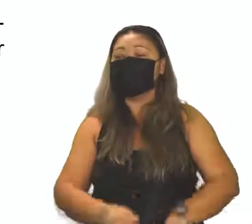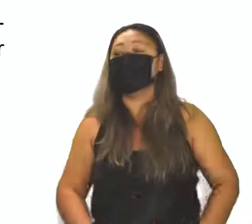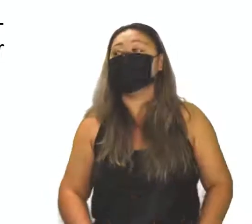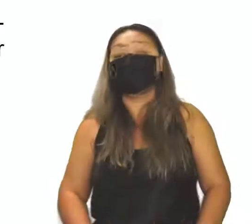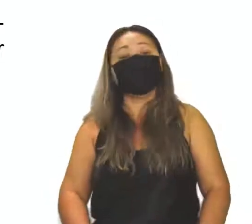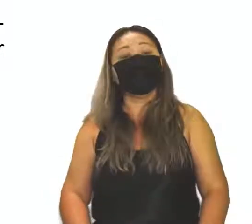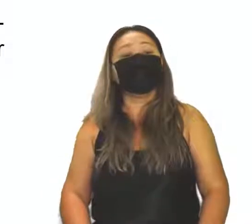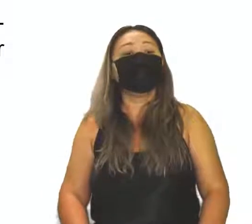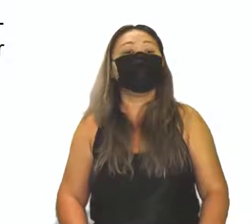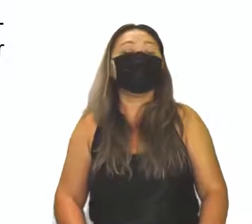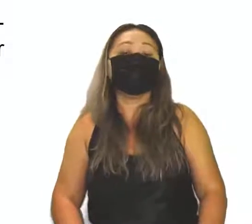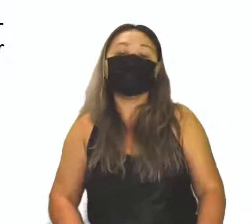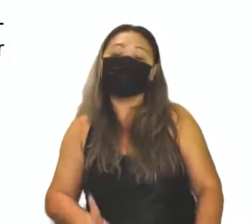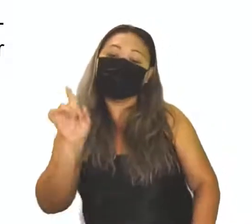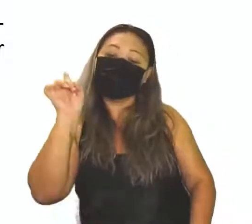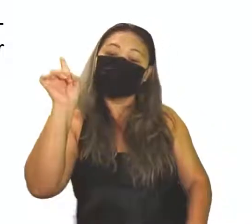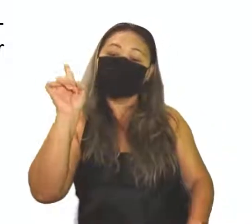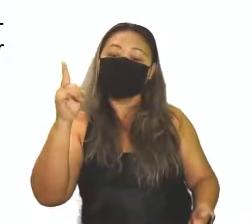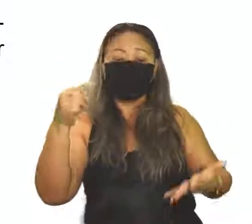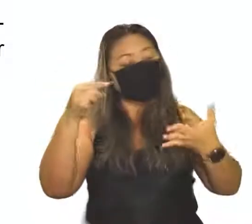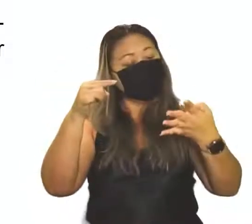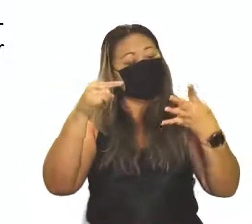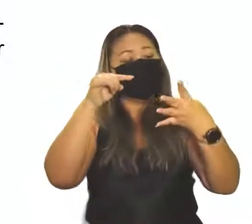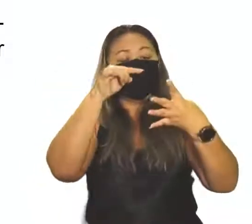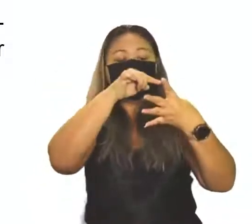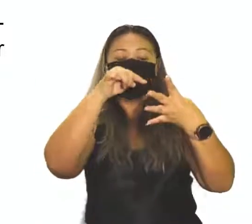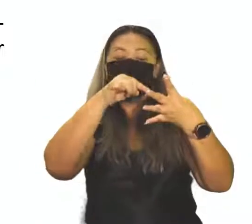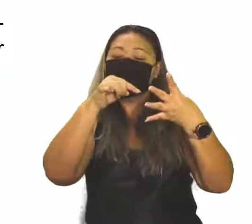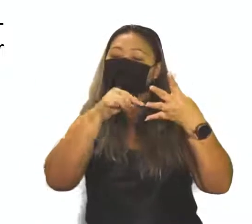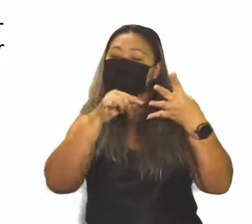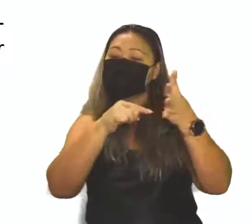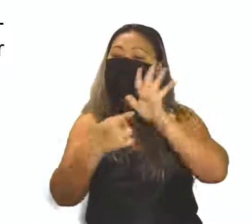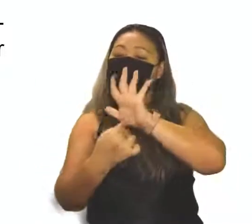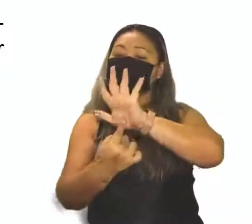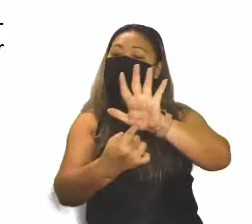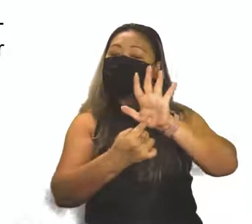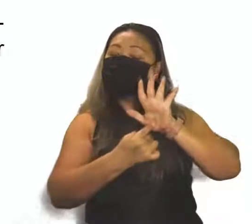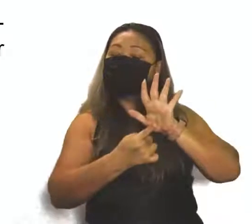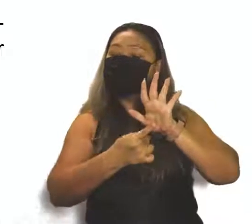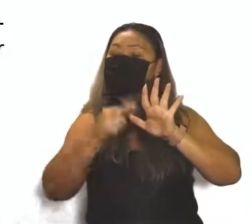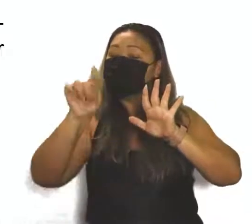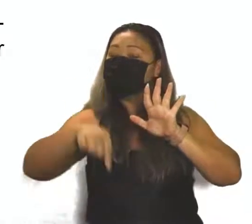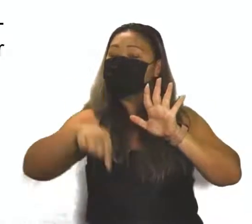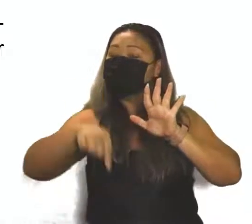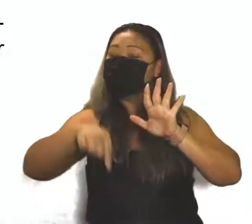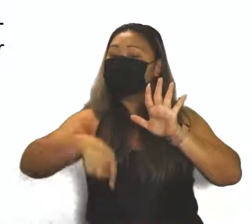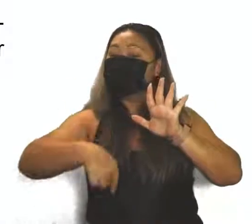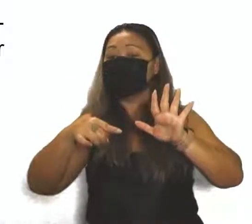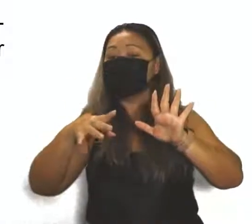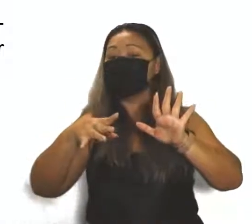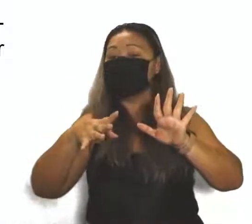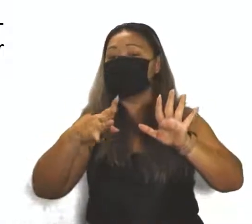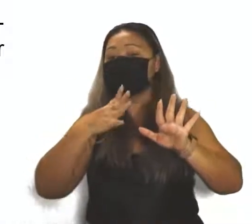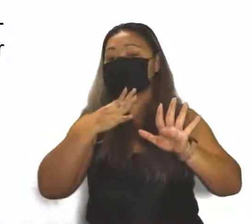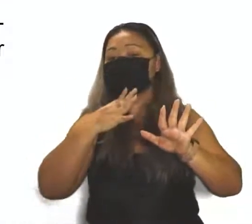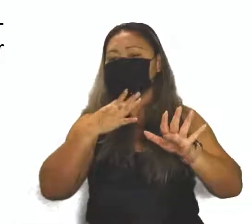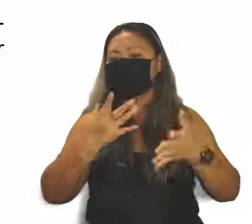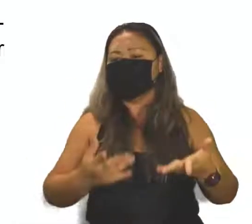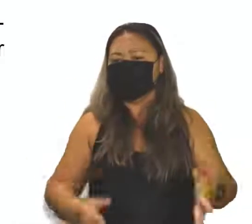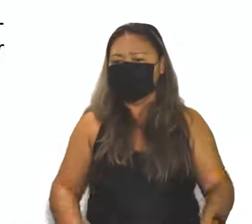Ele aponta 4 formas ou graus para se conhecer algo, tá? Formas ou graus. Ó, aqui